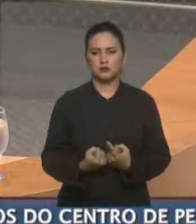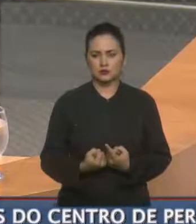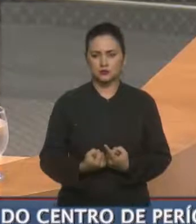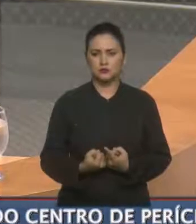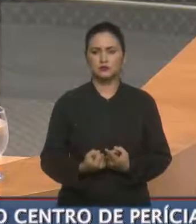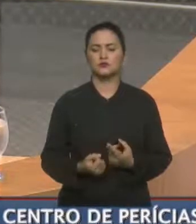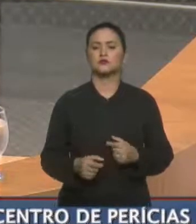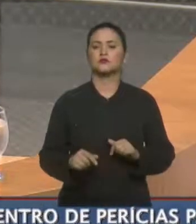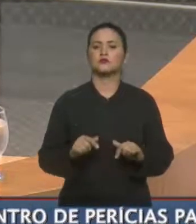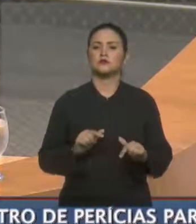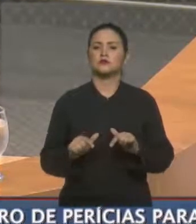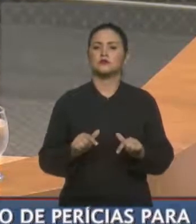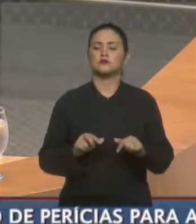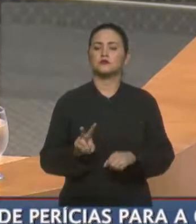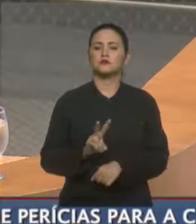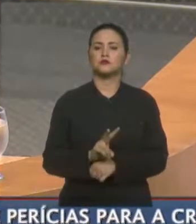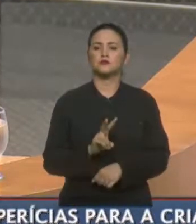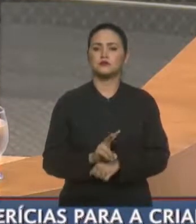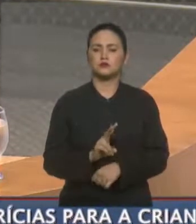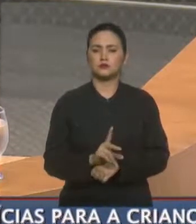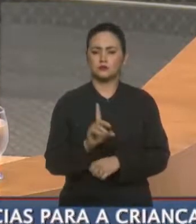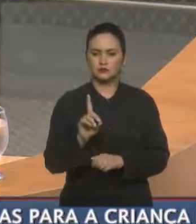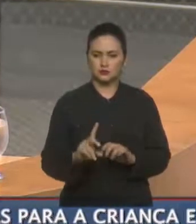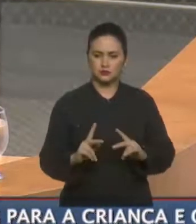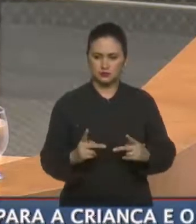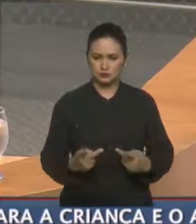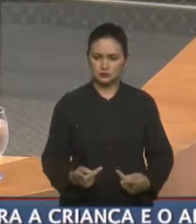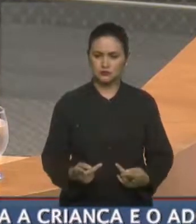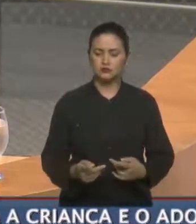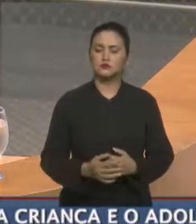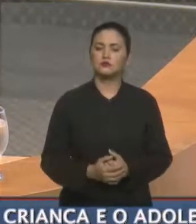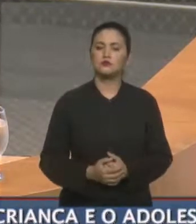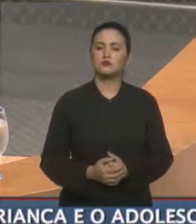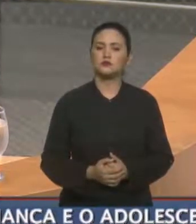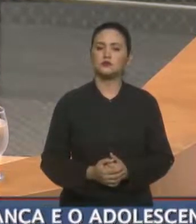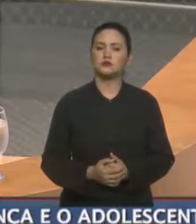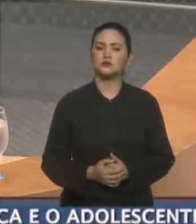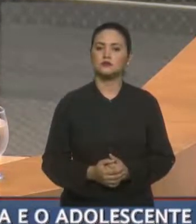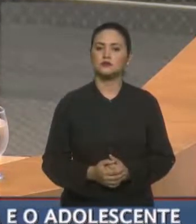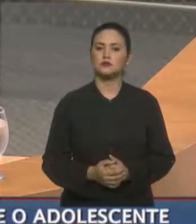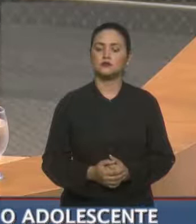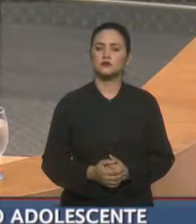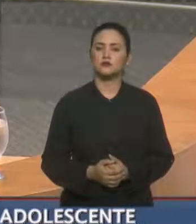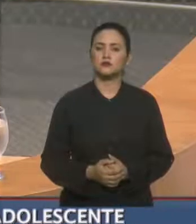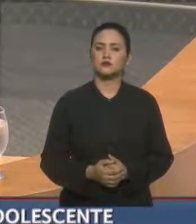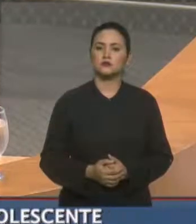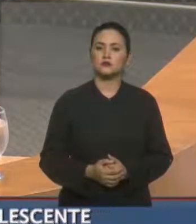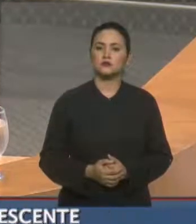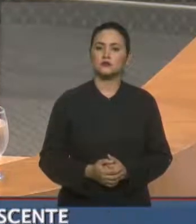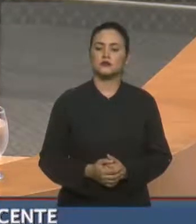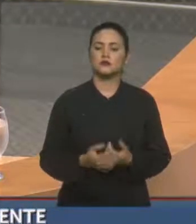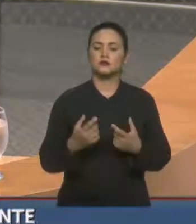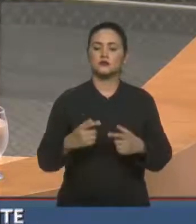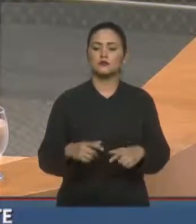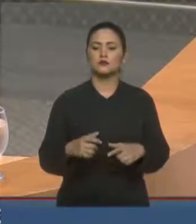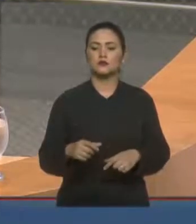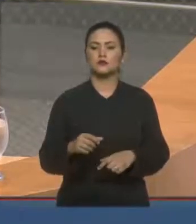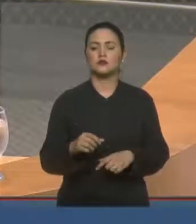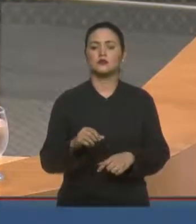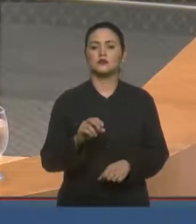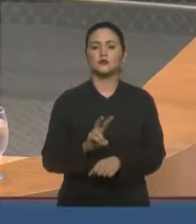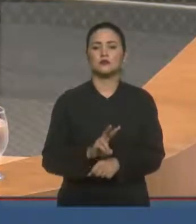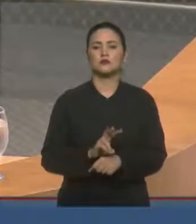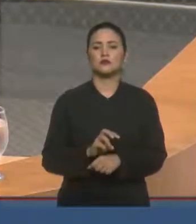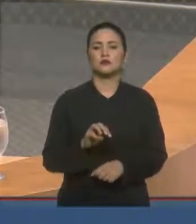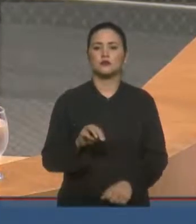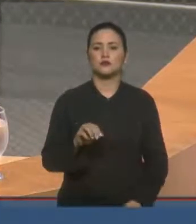que elaboram na defesa dos direitos humanos, e aqui cumpre citar o Centro de Defesa Marcos Passerini, do